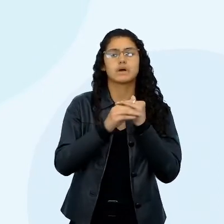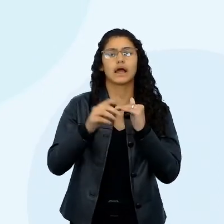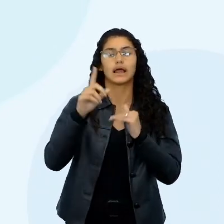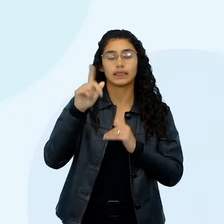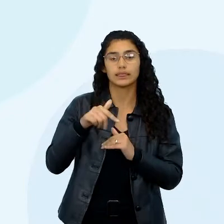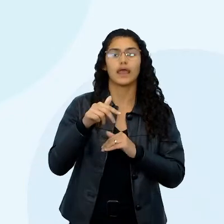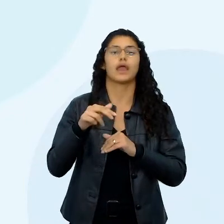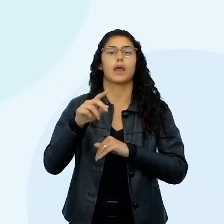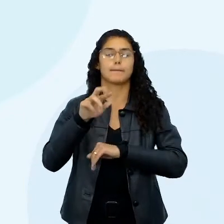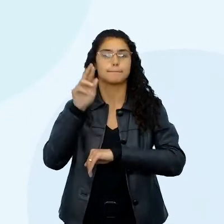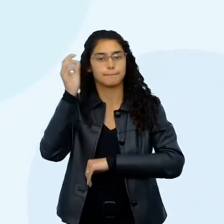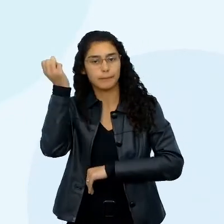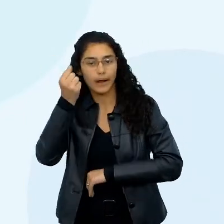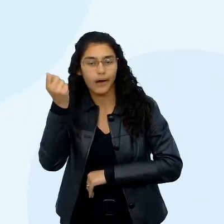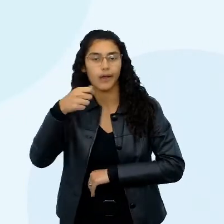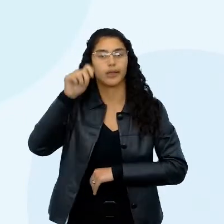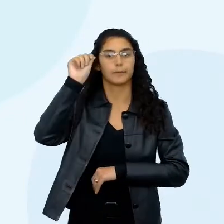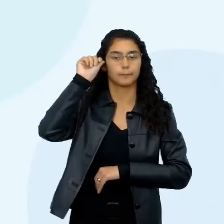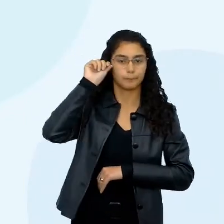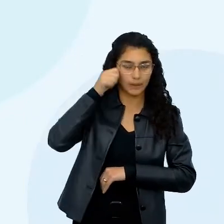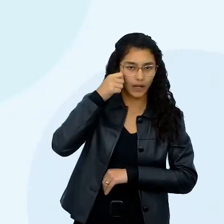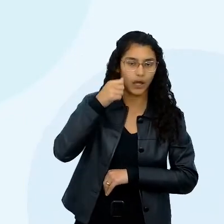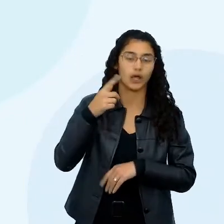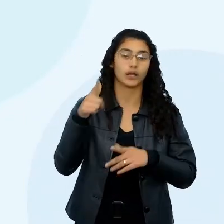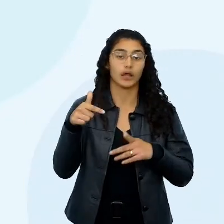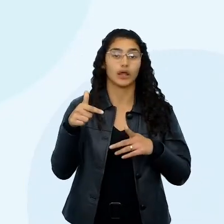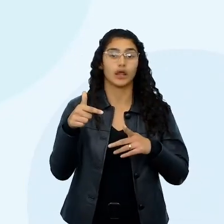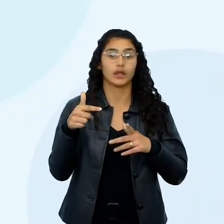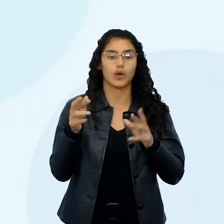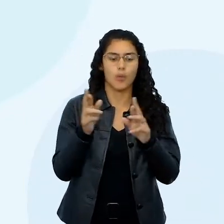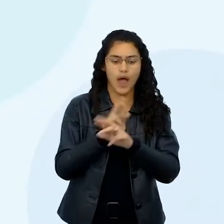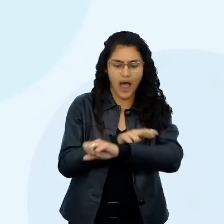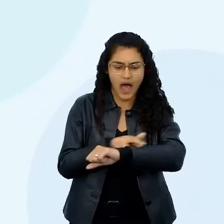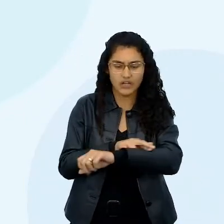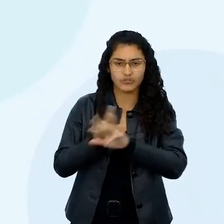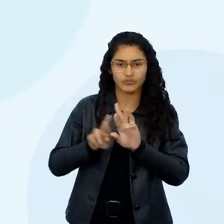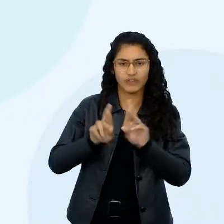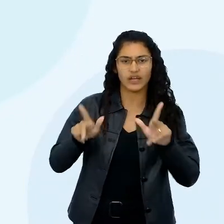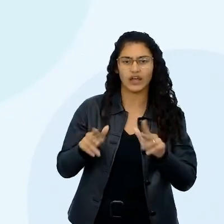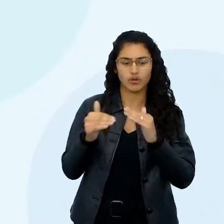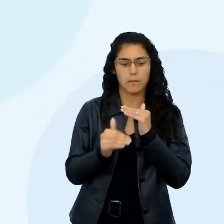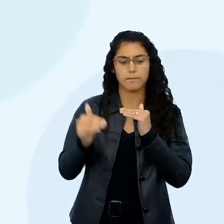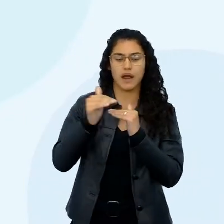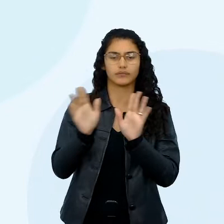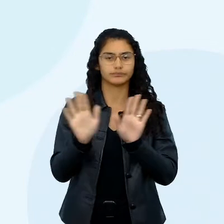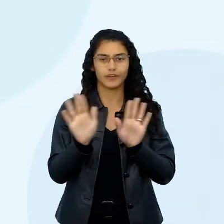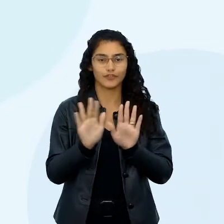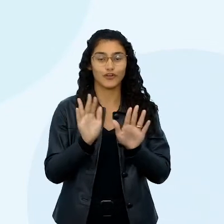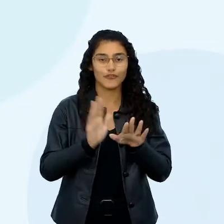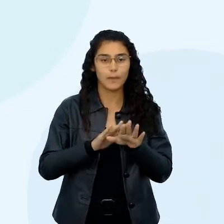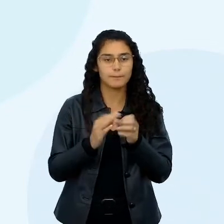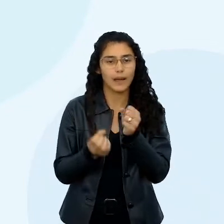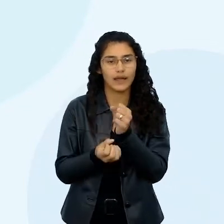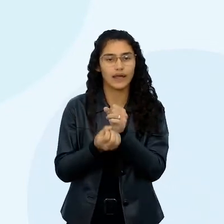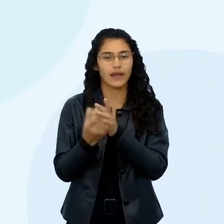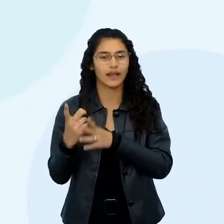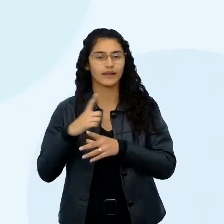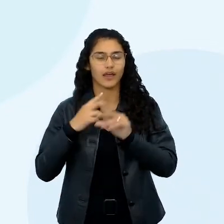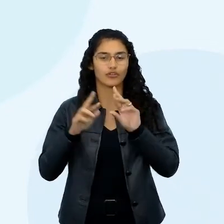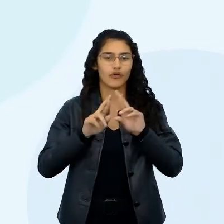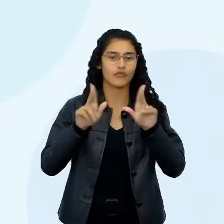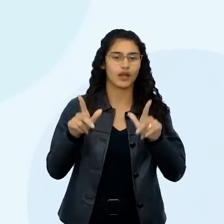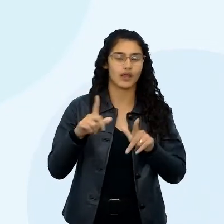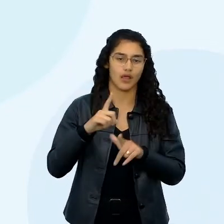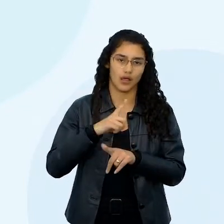raça branca, existe a raça negra e elas são raças diferentes e se equivalem. Não, desde que foi criada essa diferenciação